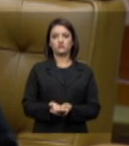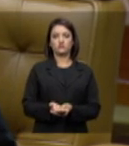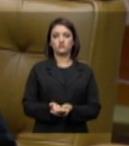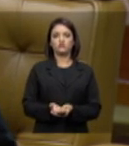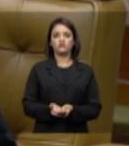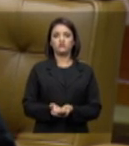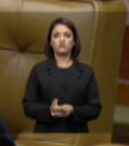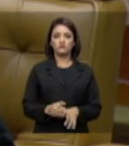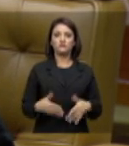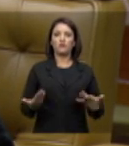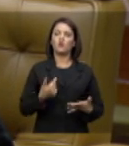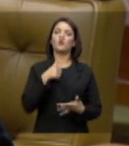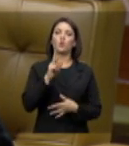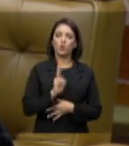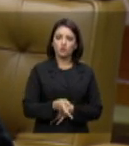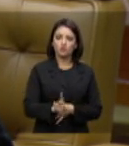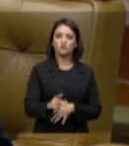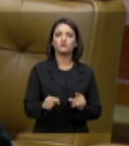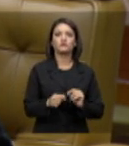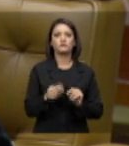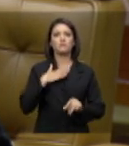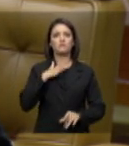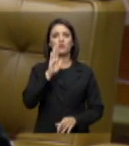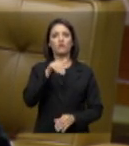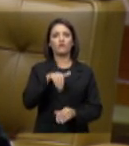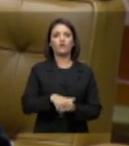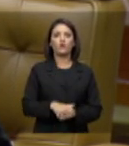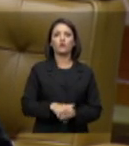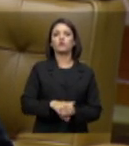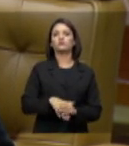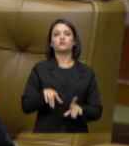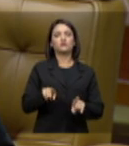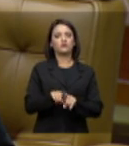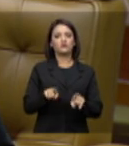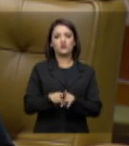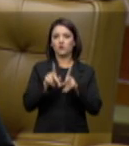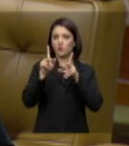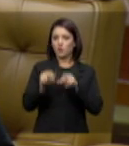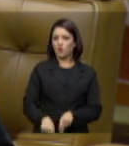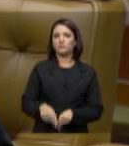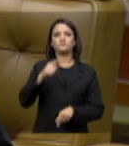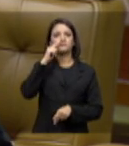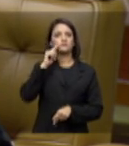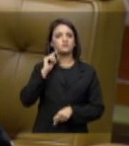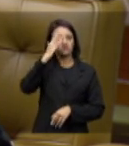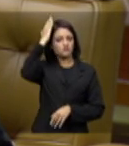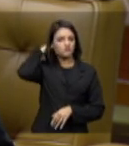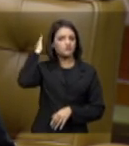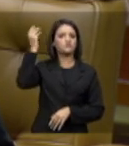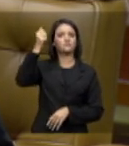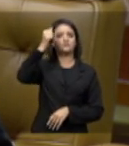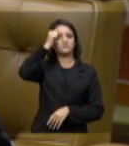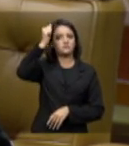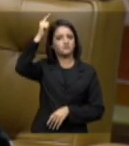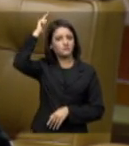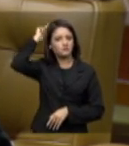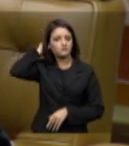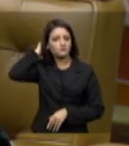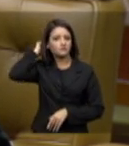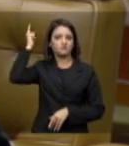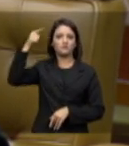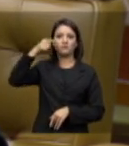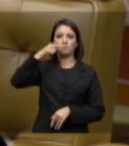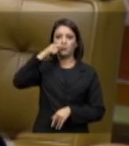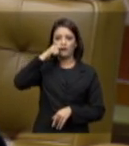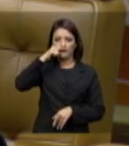e aqui continuo fazendo e o meu voto segue na mesma linha do voto do ministro marco aurélio do ministro alexandre de moraes do